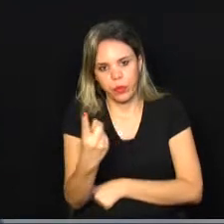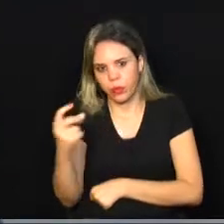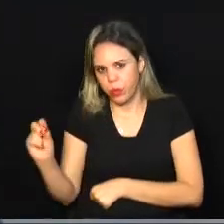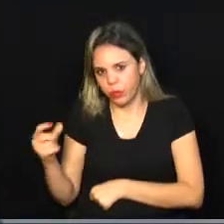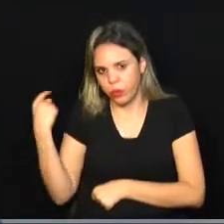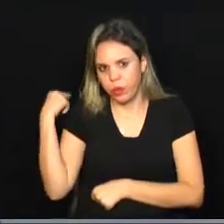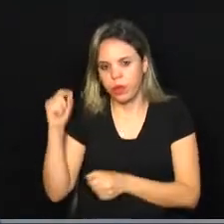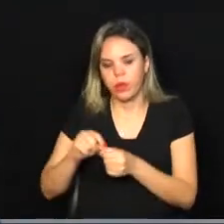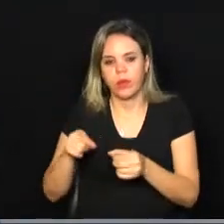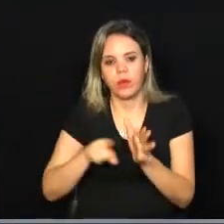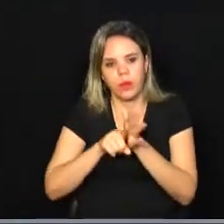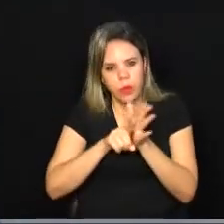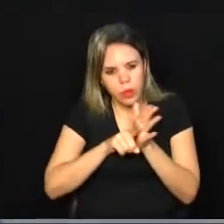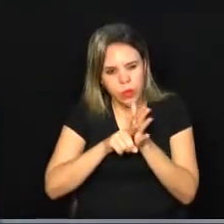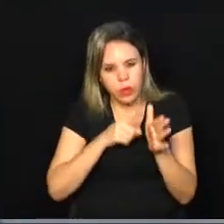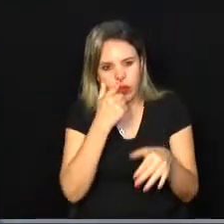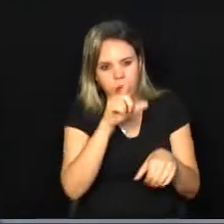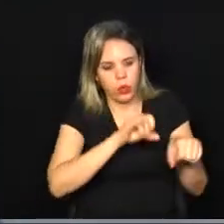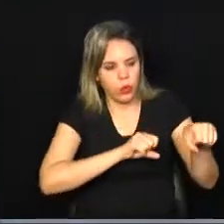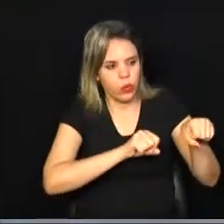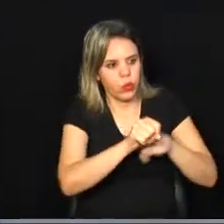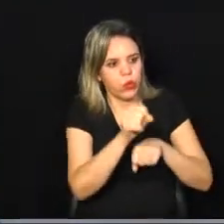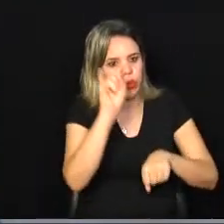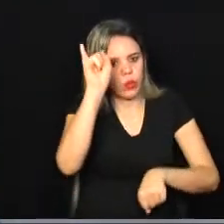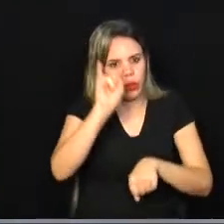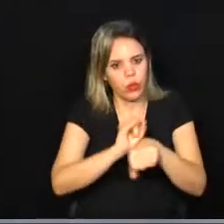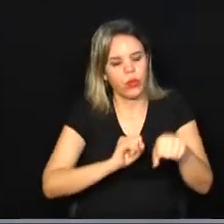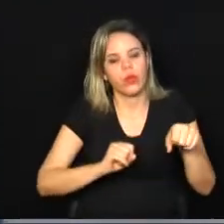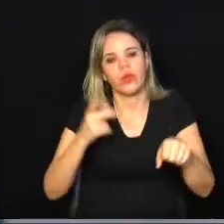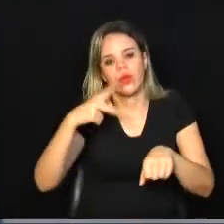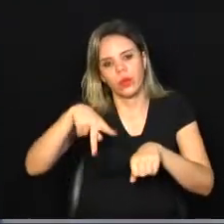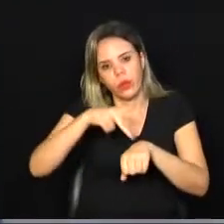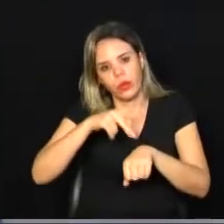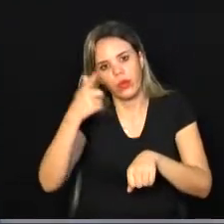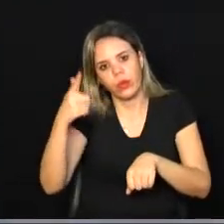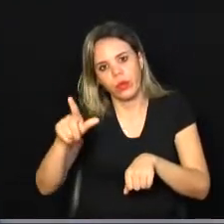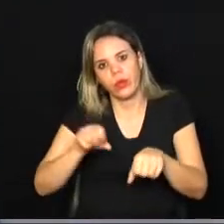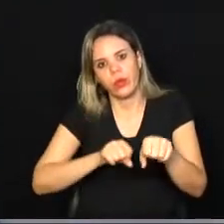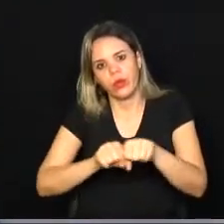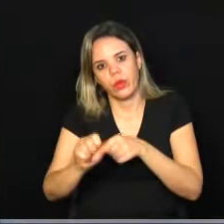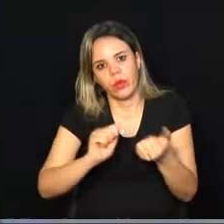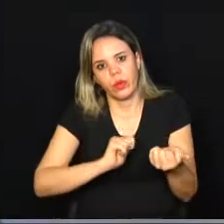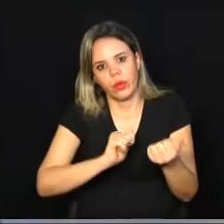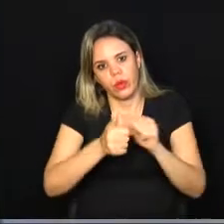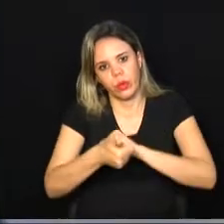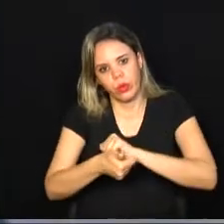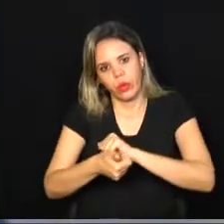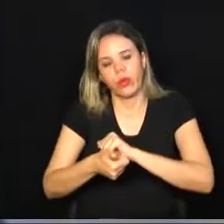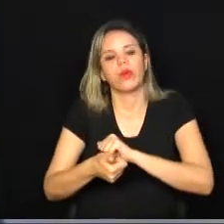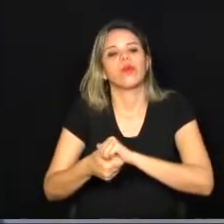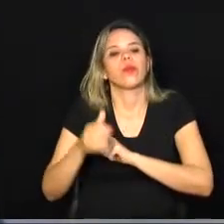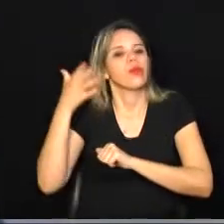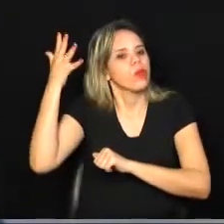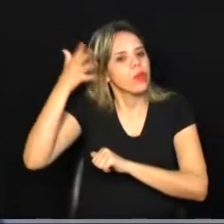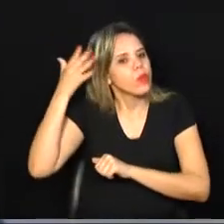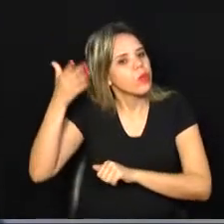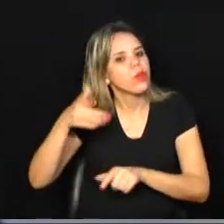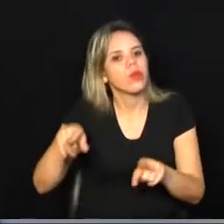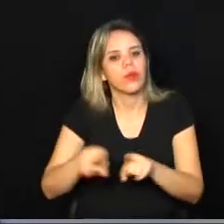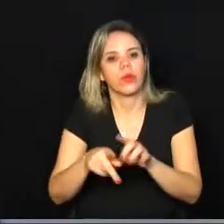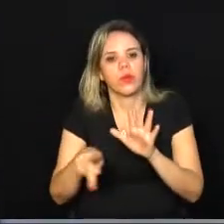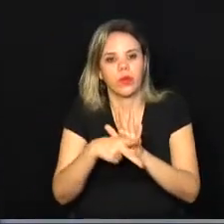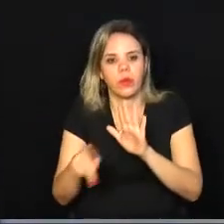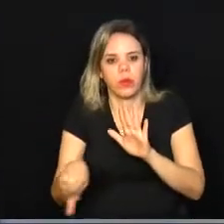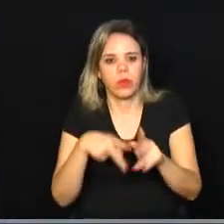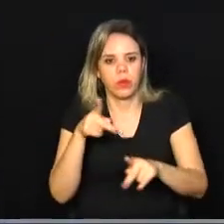só que eu busquei formações internacionais, inclusive uma formação do Sports Coaching World, que é específica para